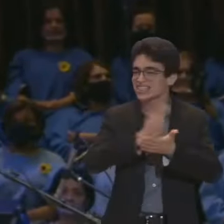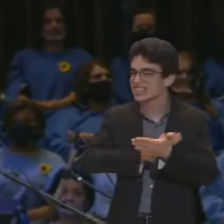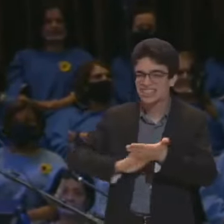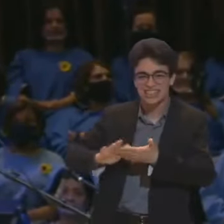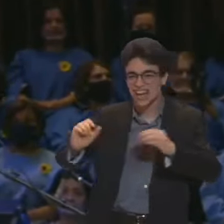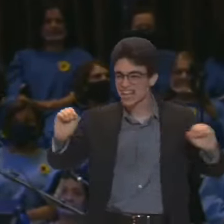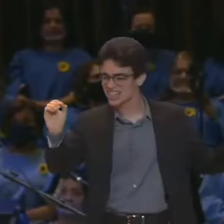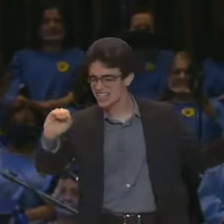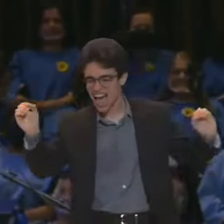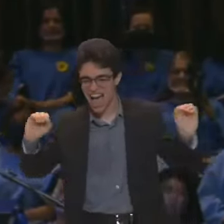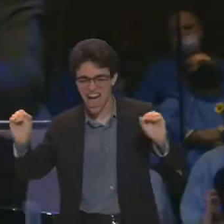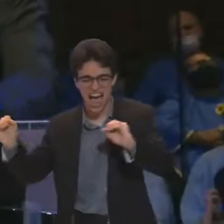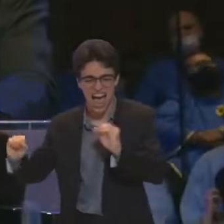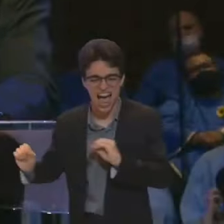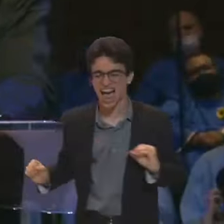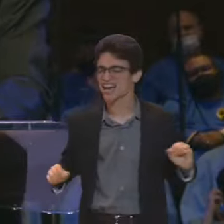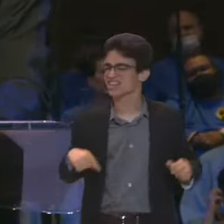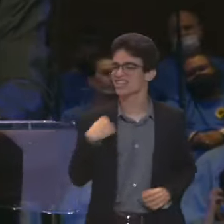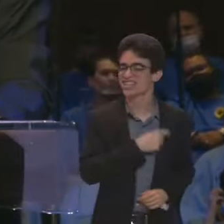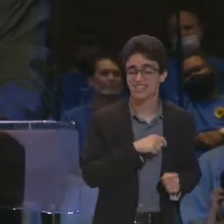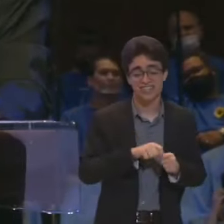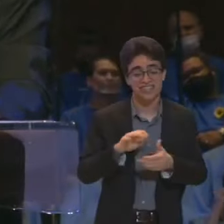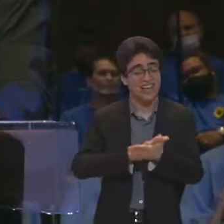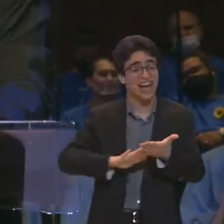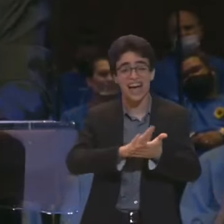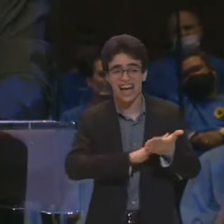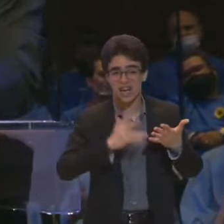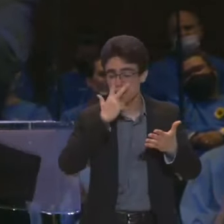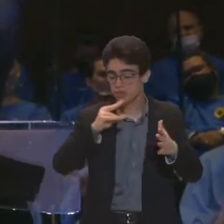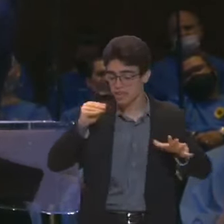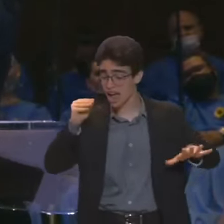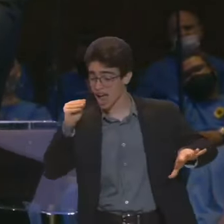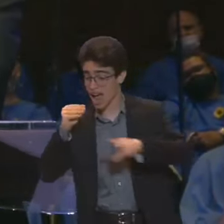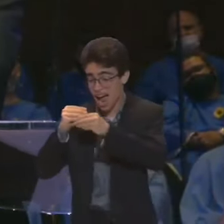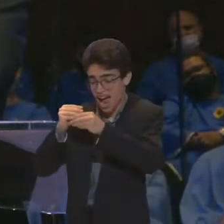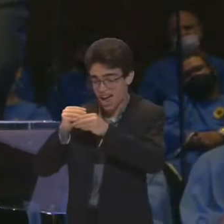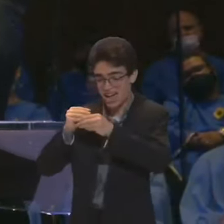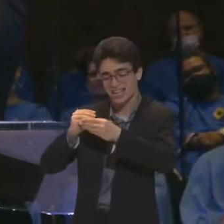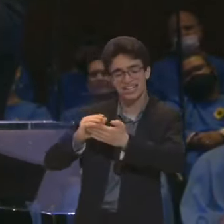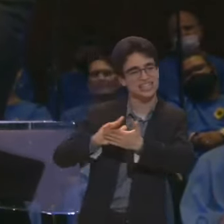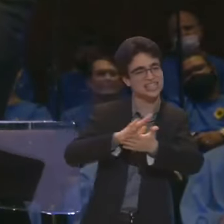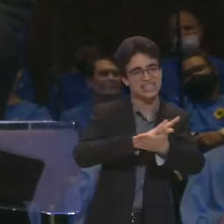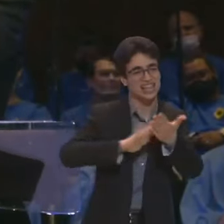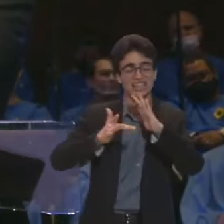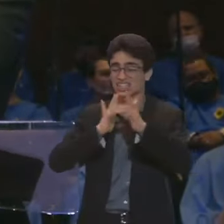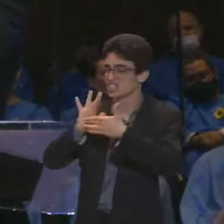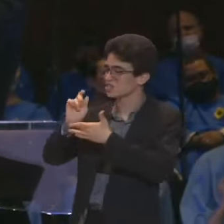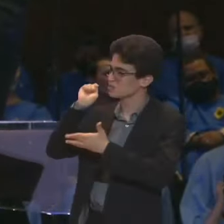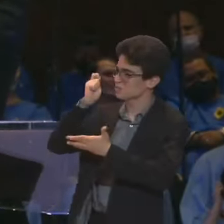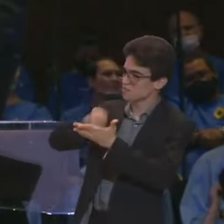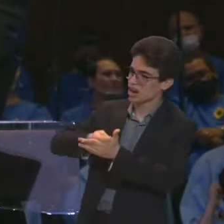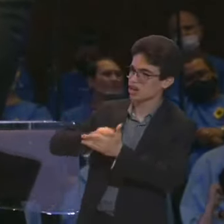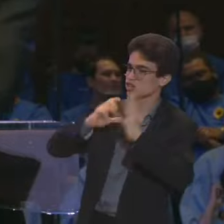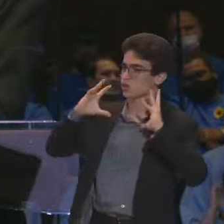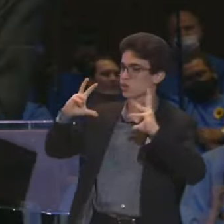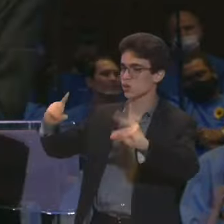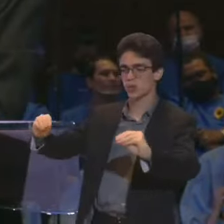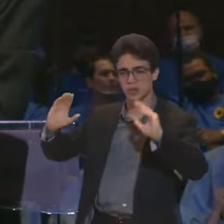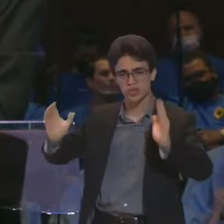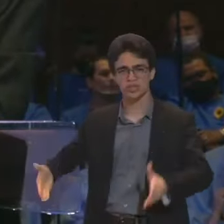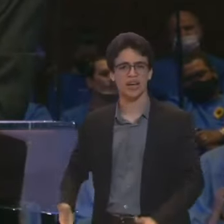ninguém. Nada que possamos fazer pode adicionar nada ao que Cristo fez por completo.